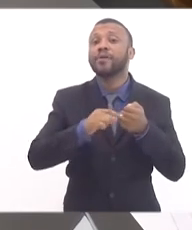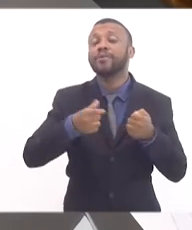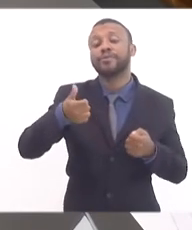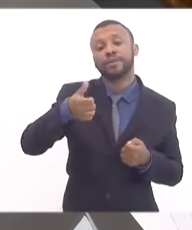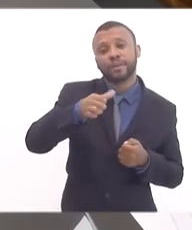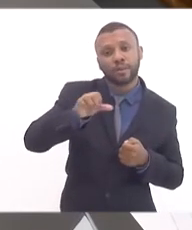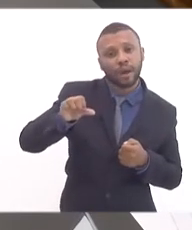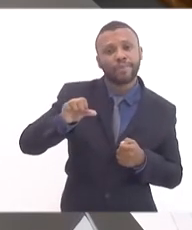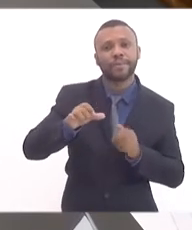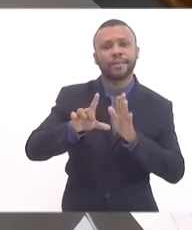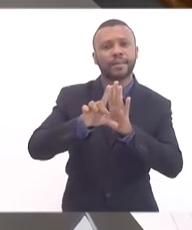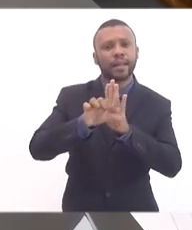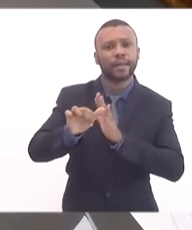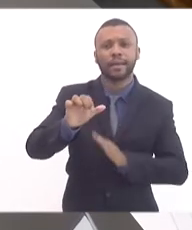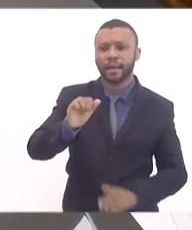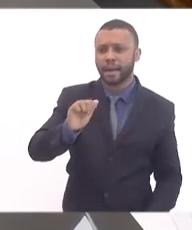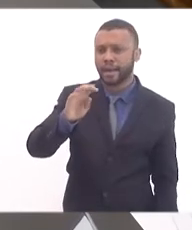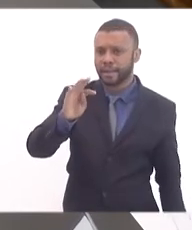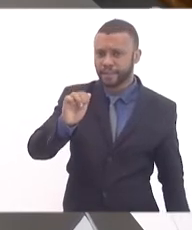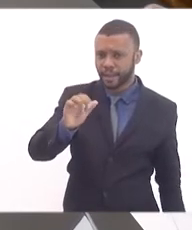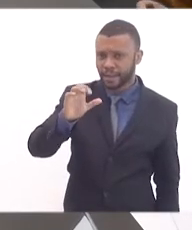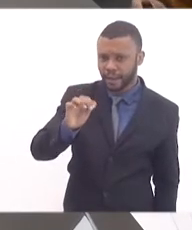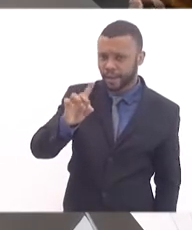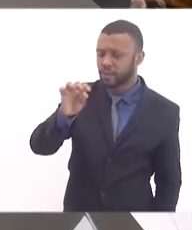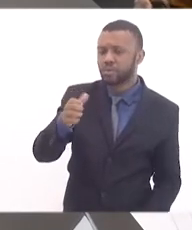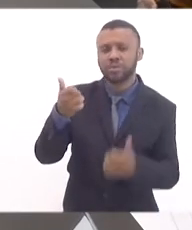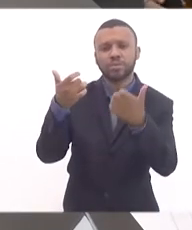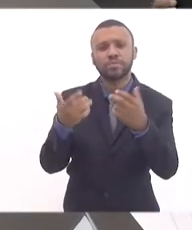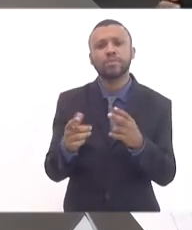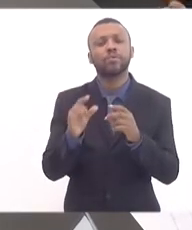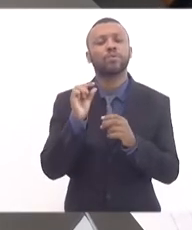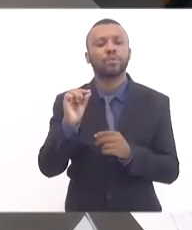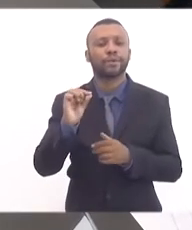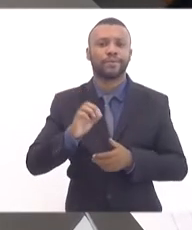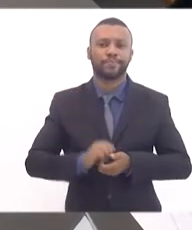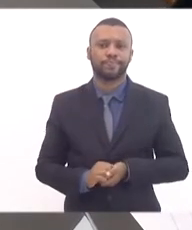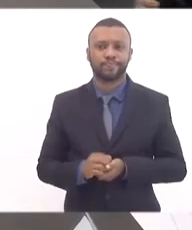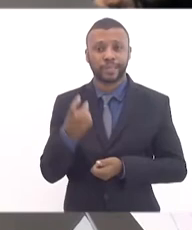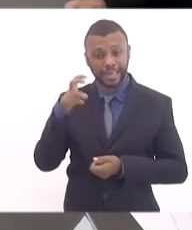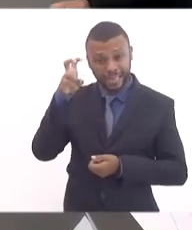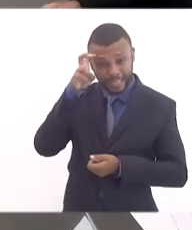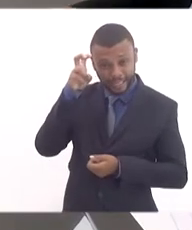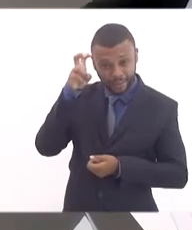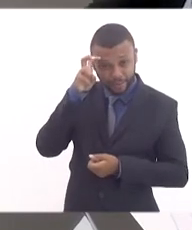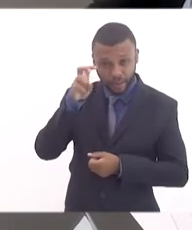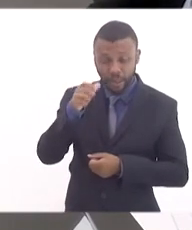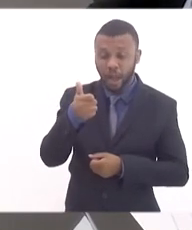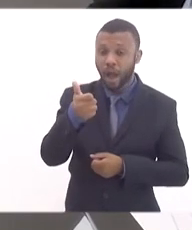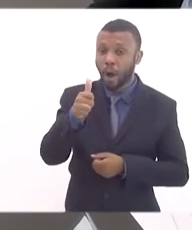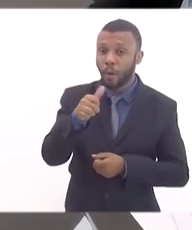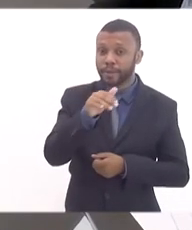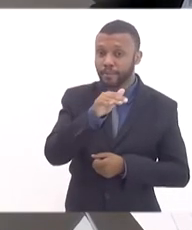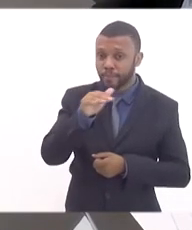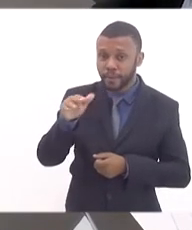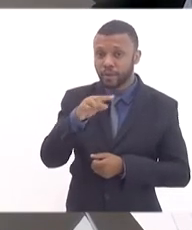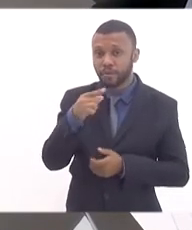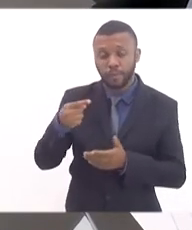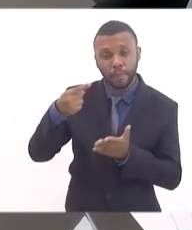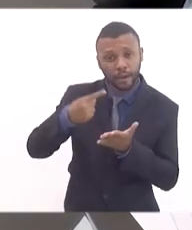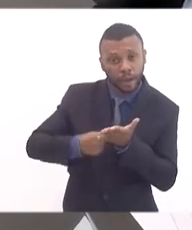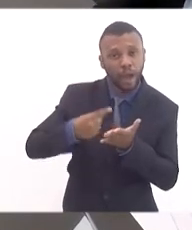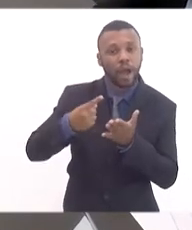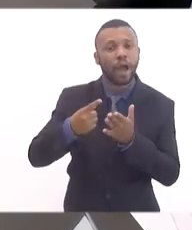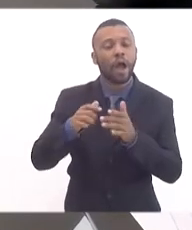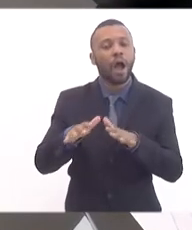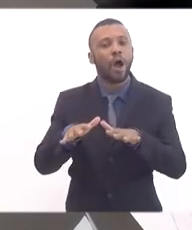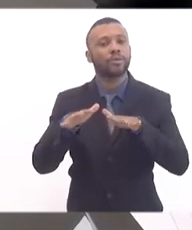da lei dos Atacadistas o Jorge eu vou te propor o seguinte quinta-feira às 11:30 nós vamos fazer audiência